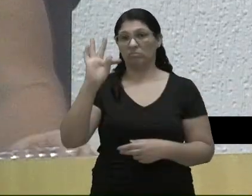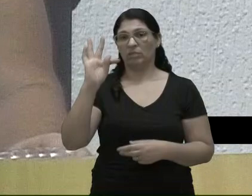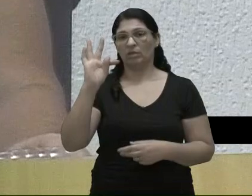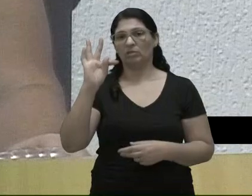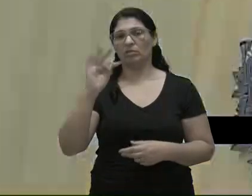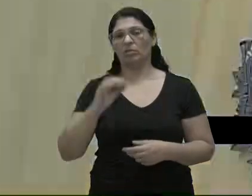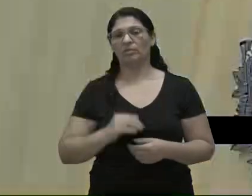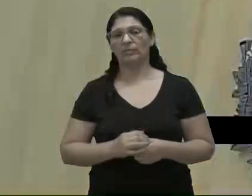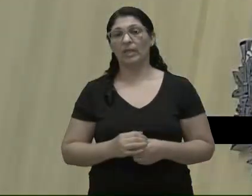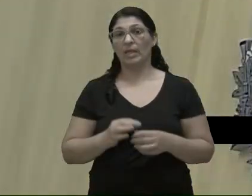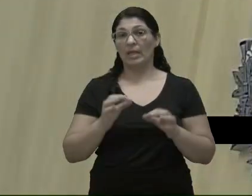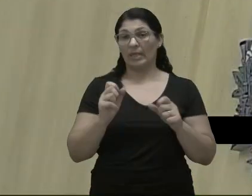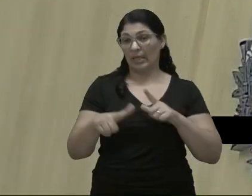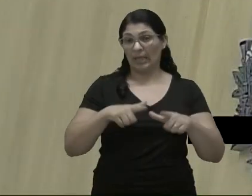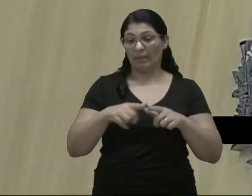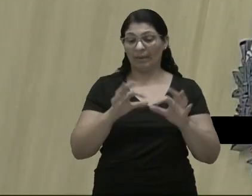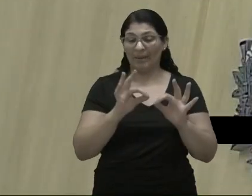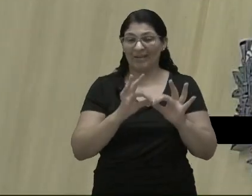E aí ele é à distância.